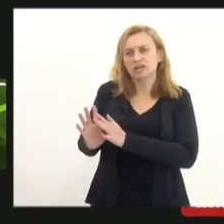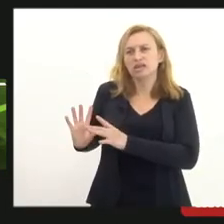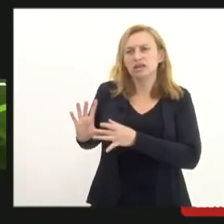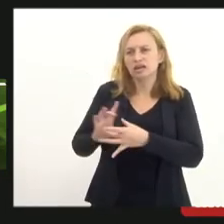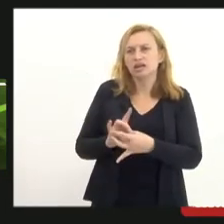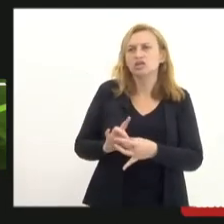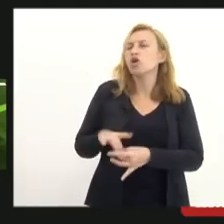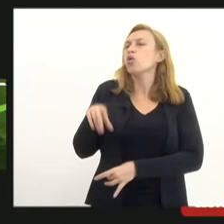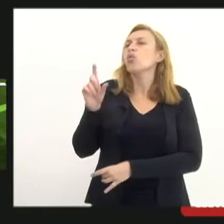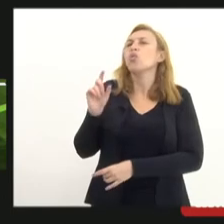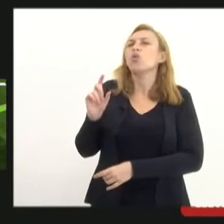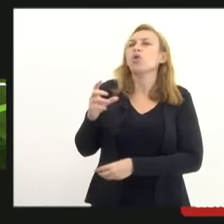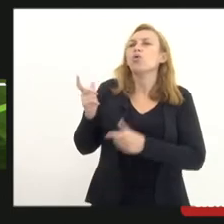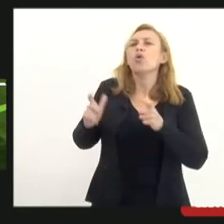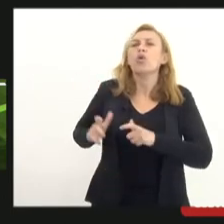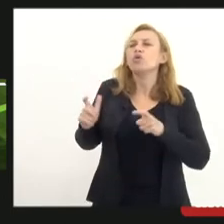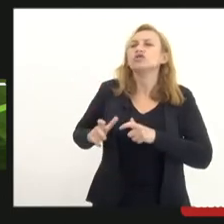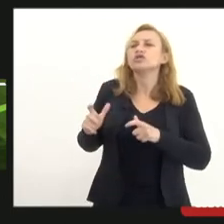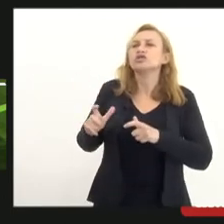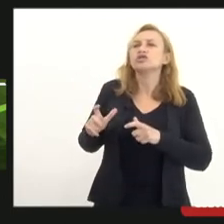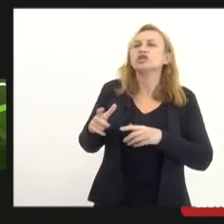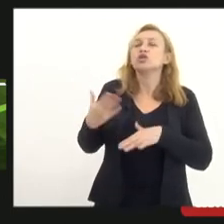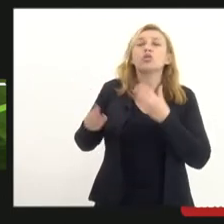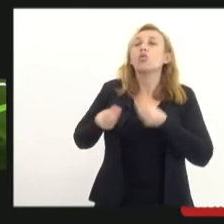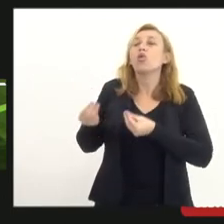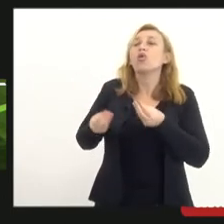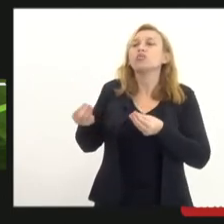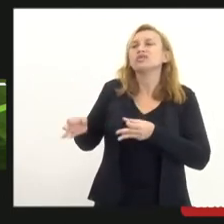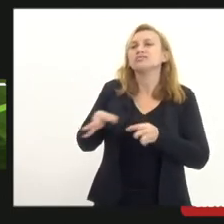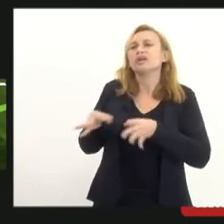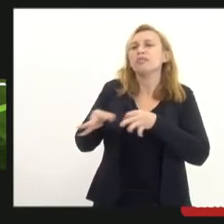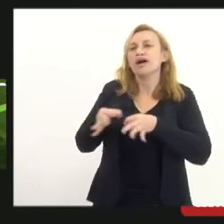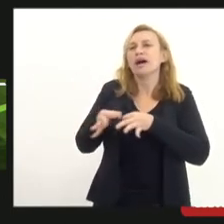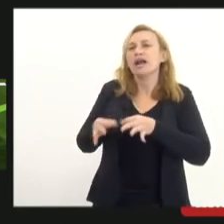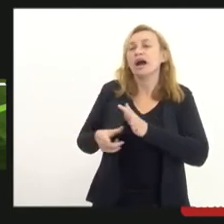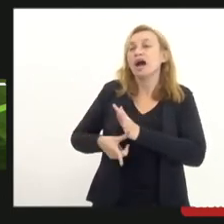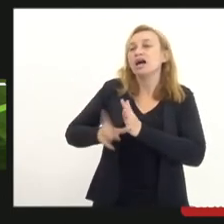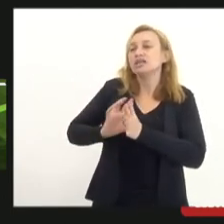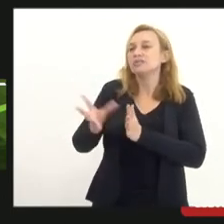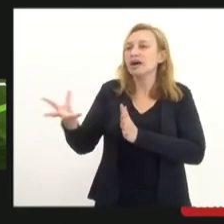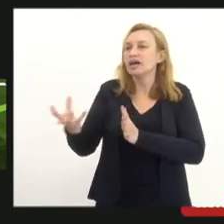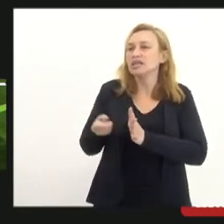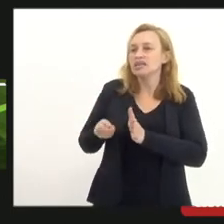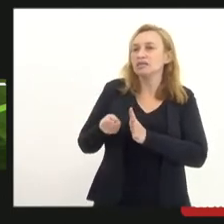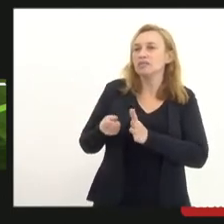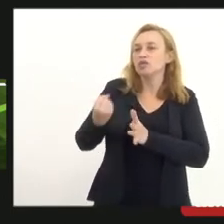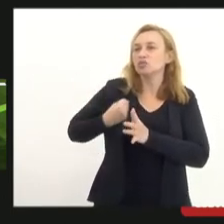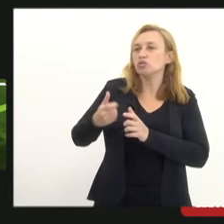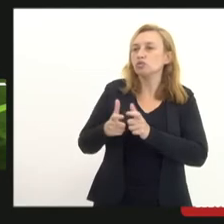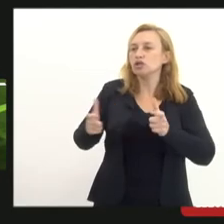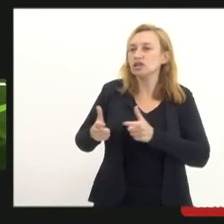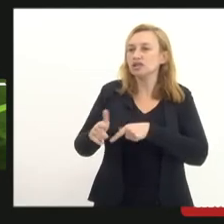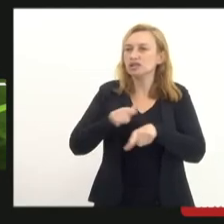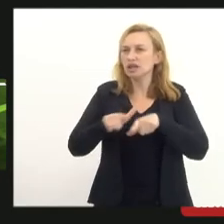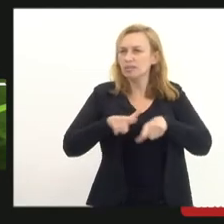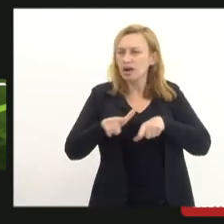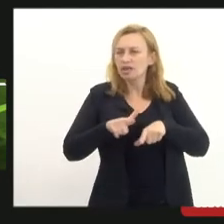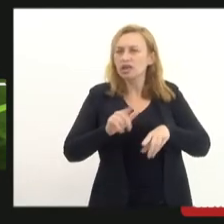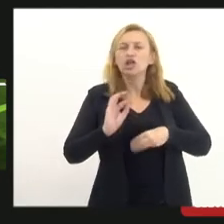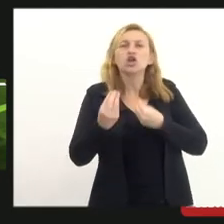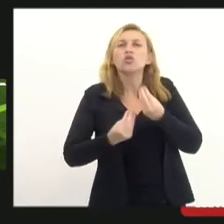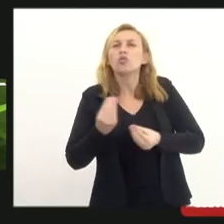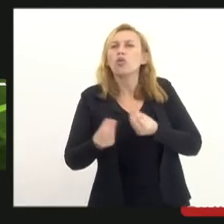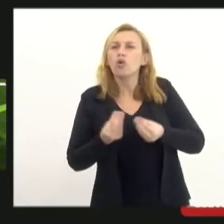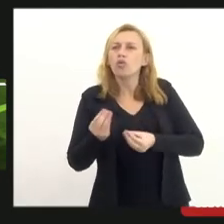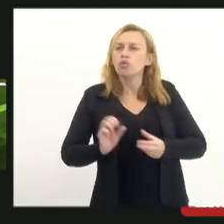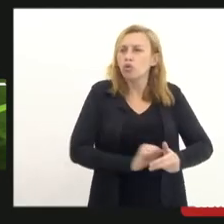produtiva, de que forma eles têm que se preparar para receber essas demandas, né, e de que forma o